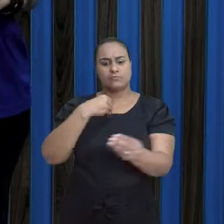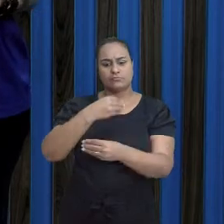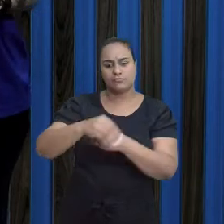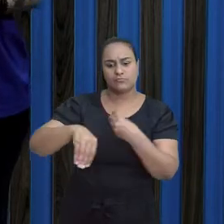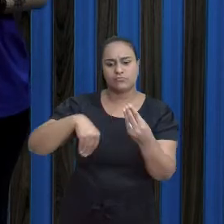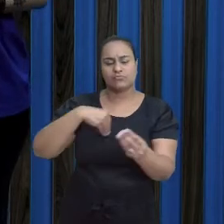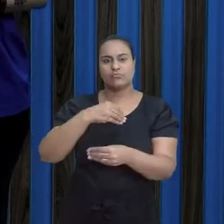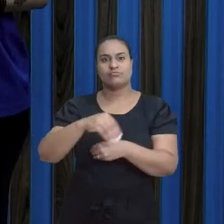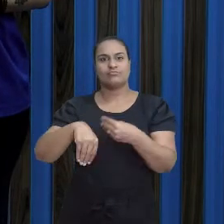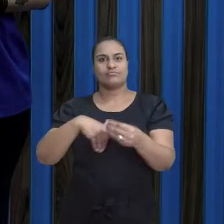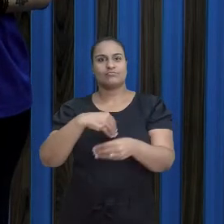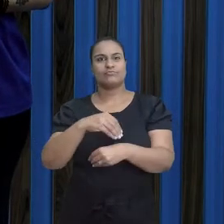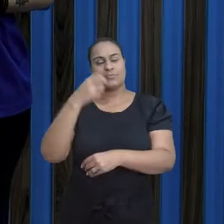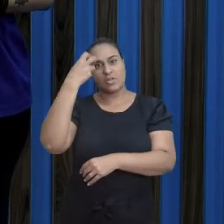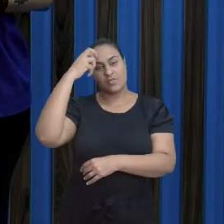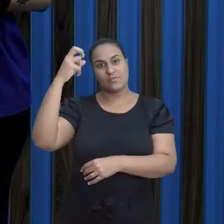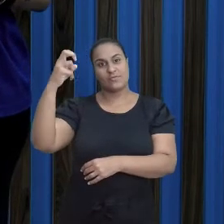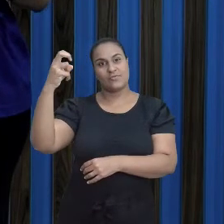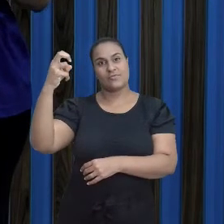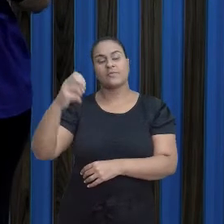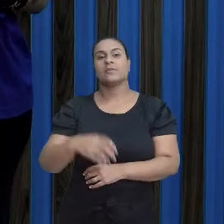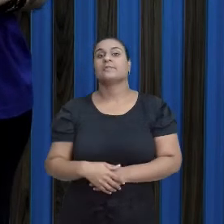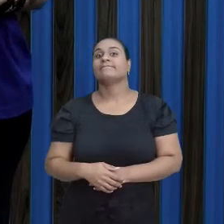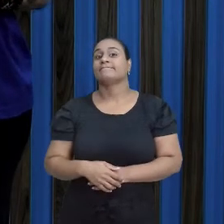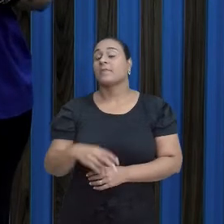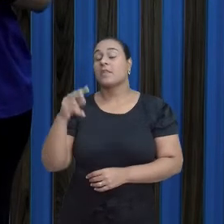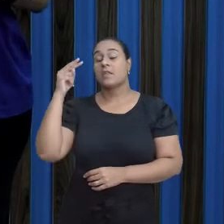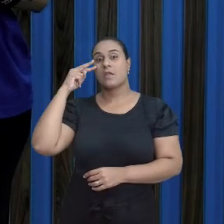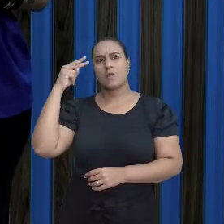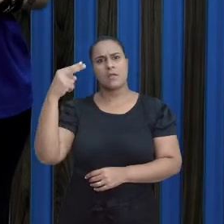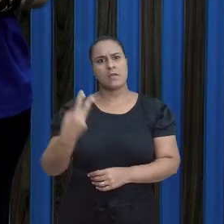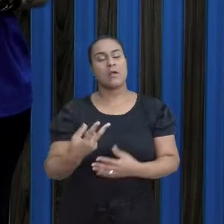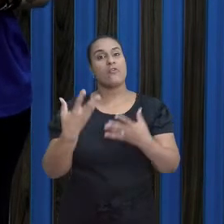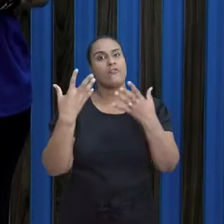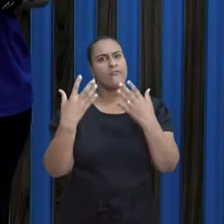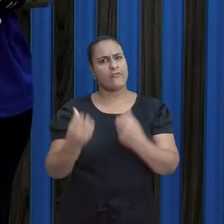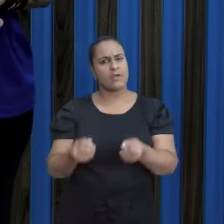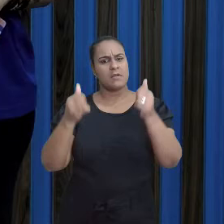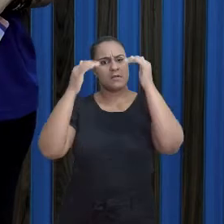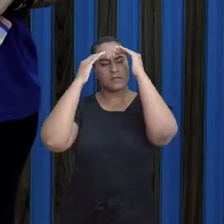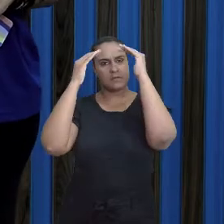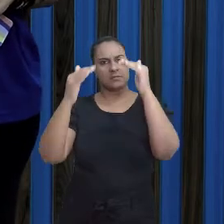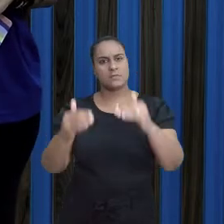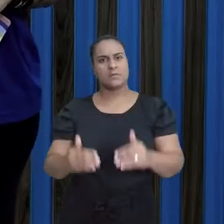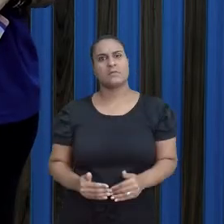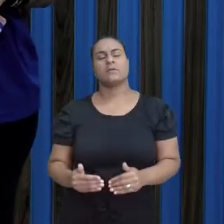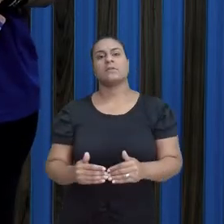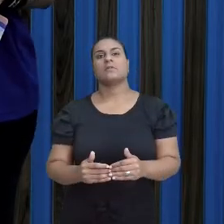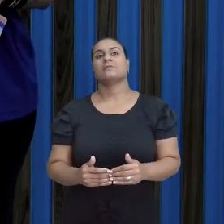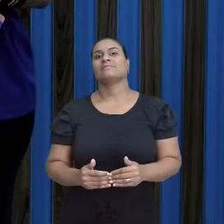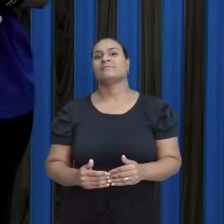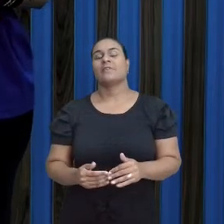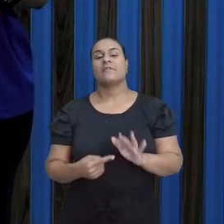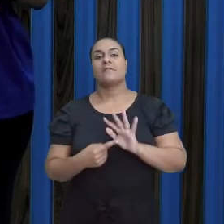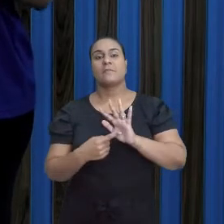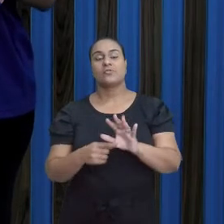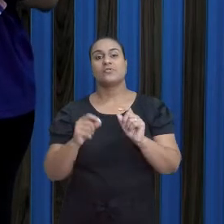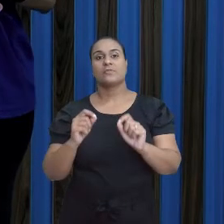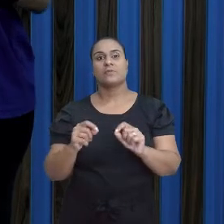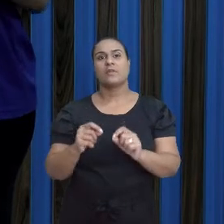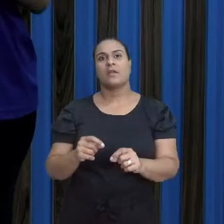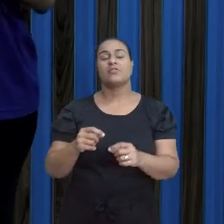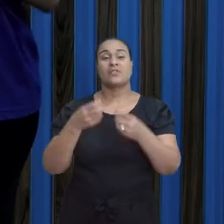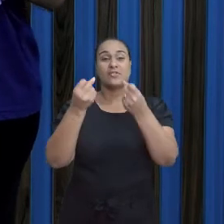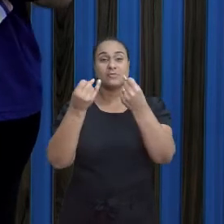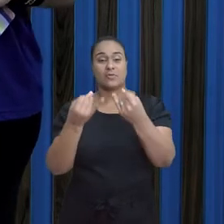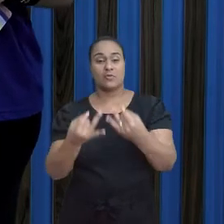miscigenação da nossa cultura brasileira. Então vamos reconhecer, respeitar. A gente também vai trazer, a gente falou muito dessa